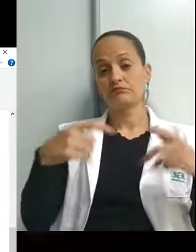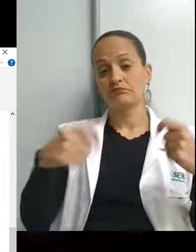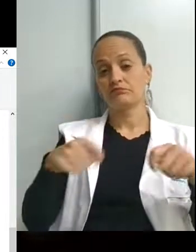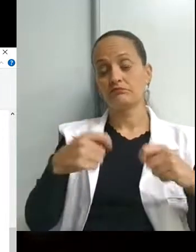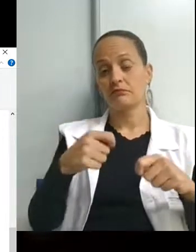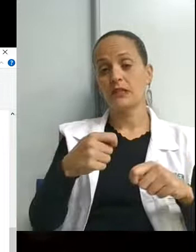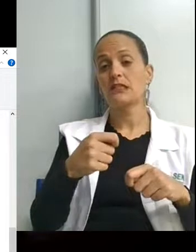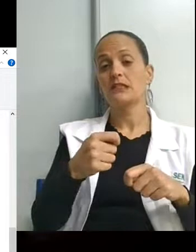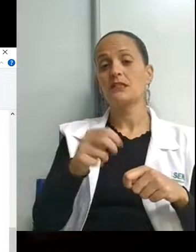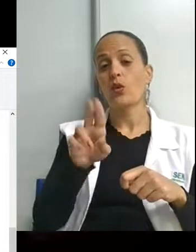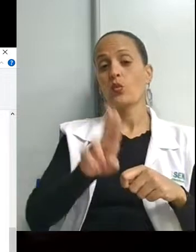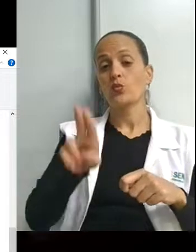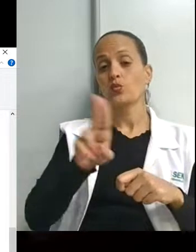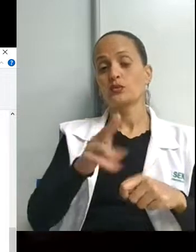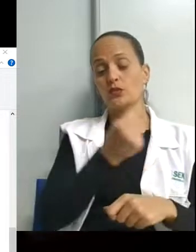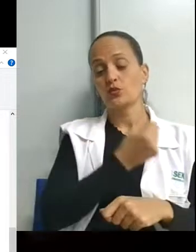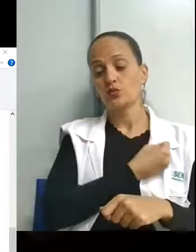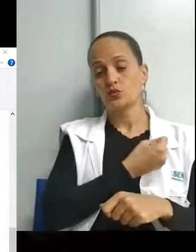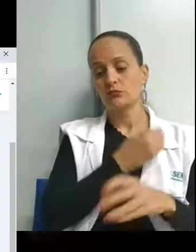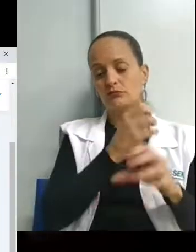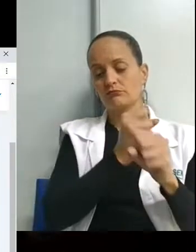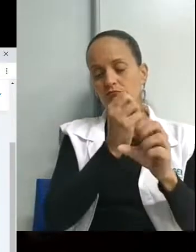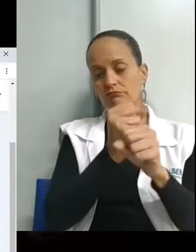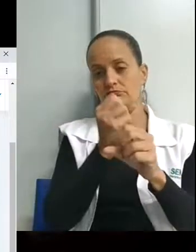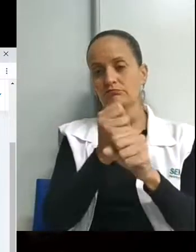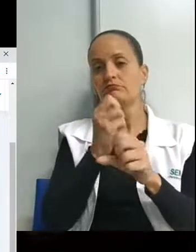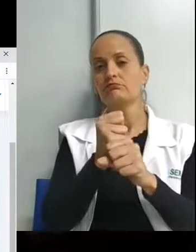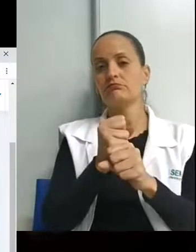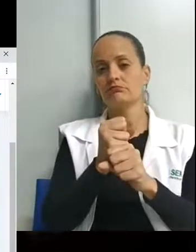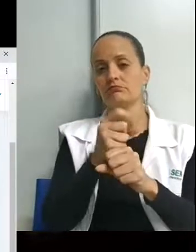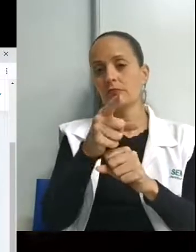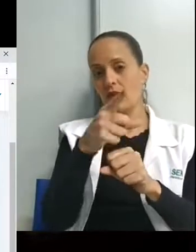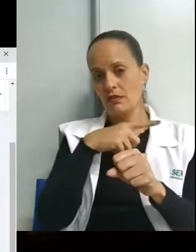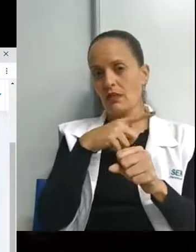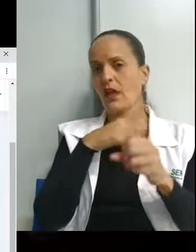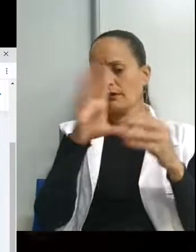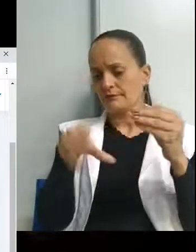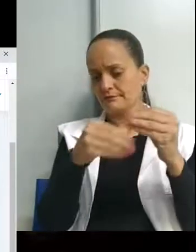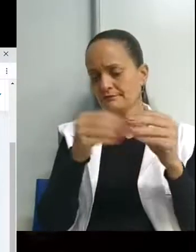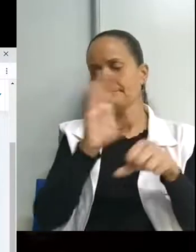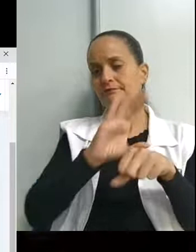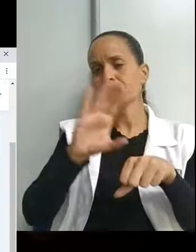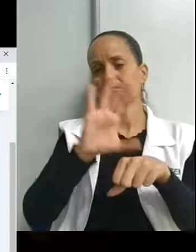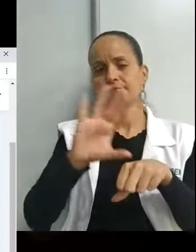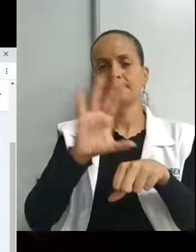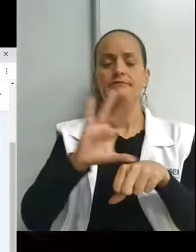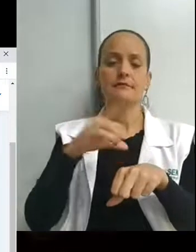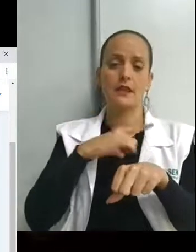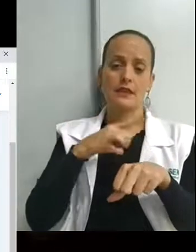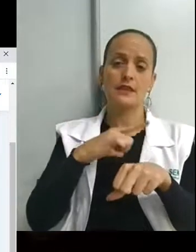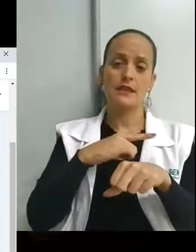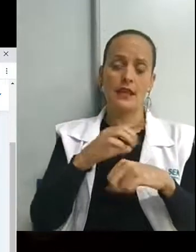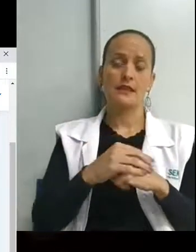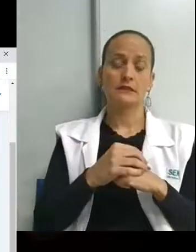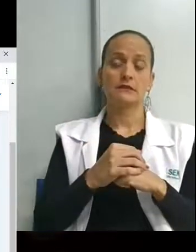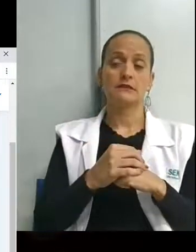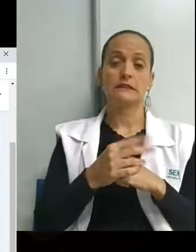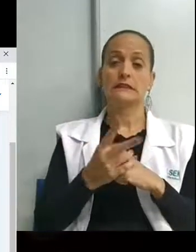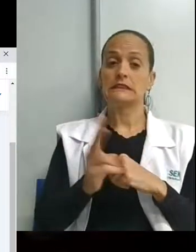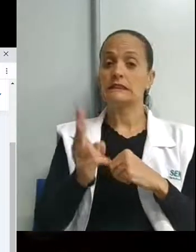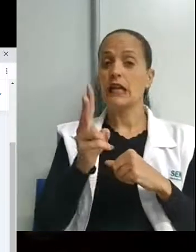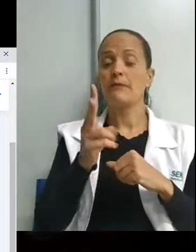fórmula aqui, né? Tá bem aqui, ó. Tá bem na abinha de conteúdo aqui, ó. Quando a diferença de potencial é constante, a potência